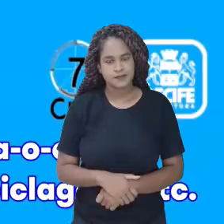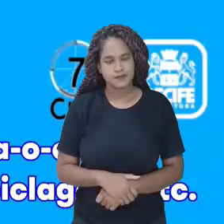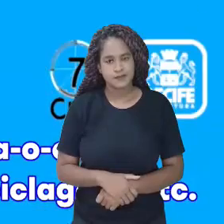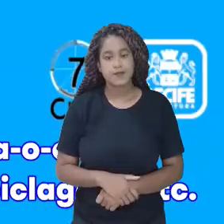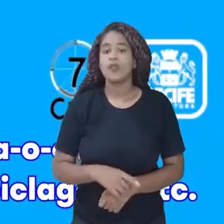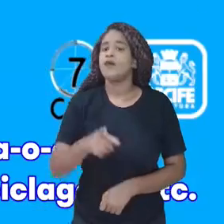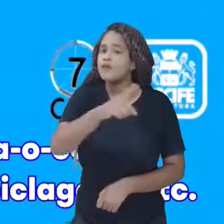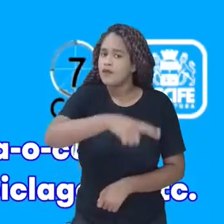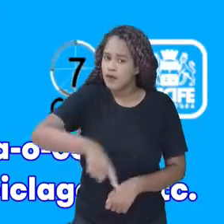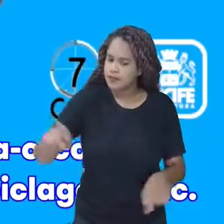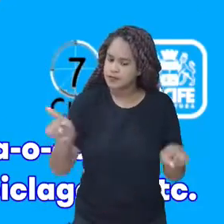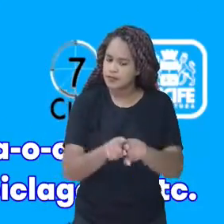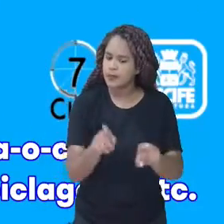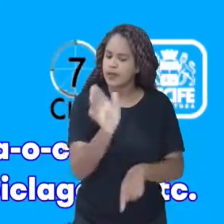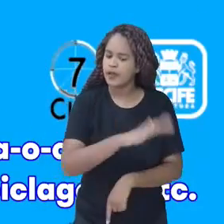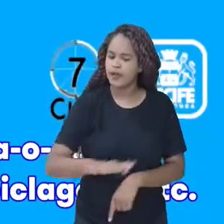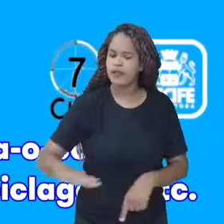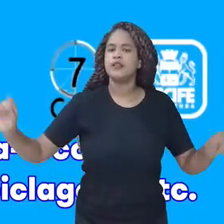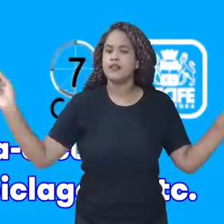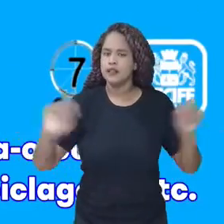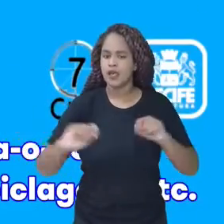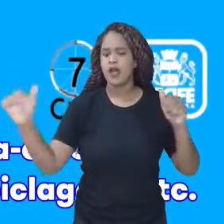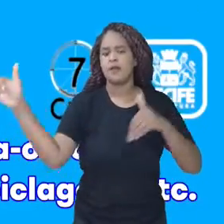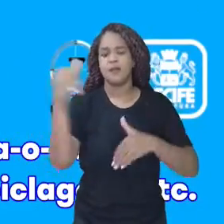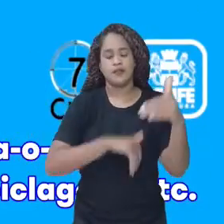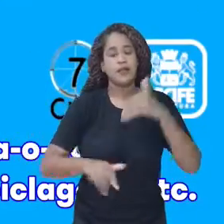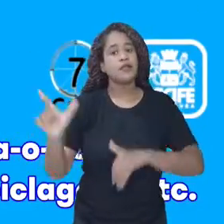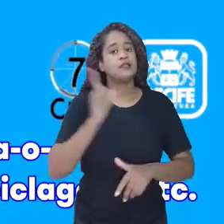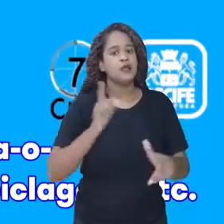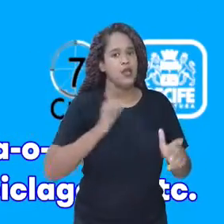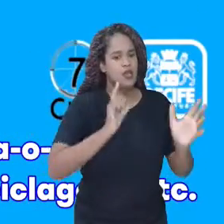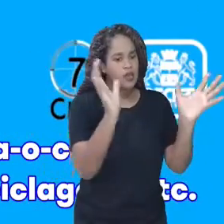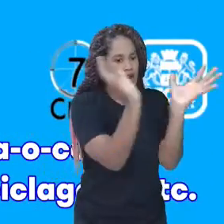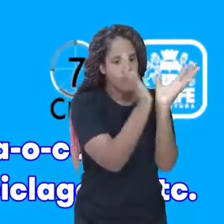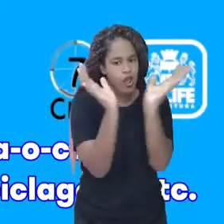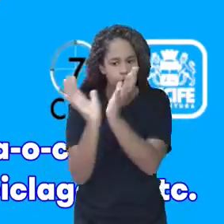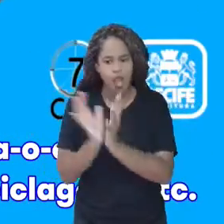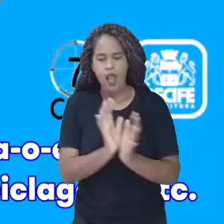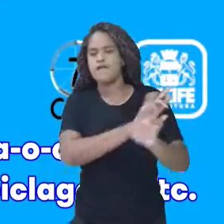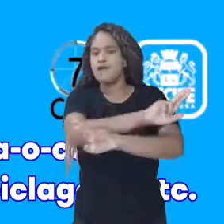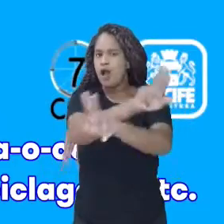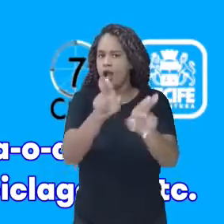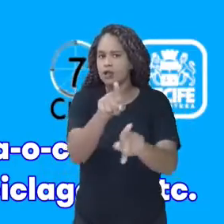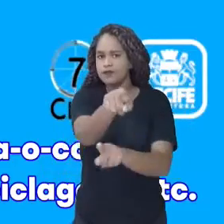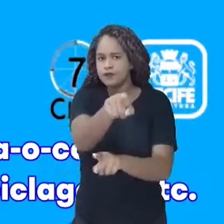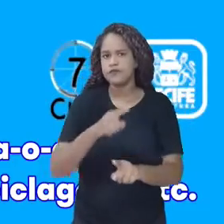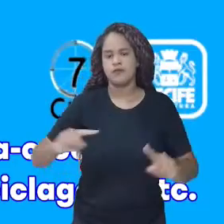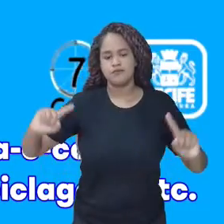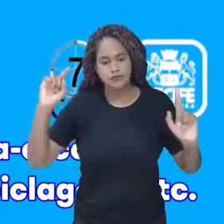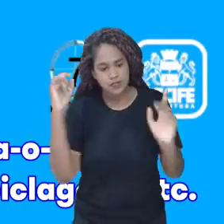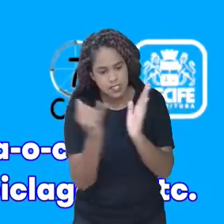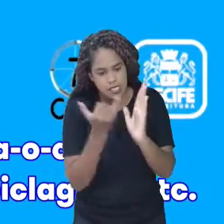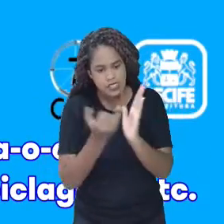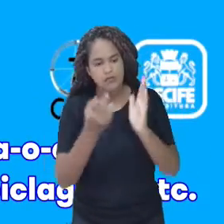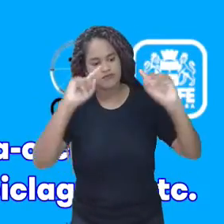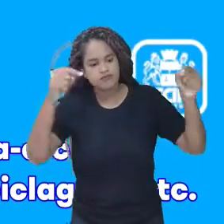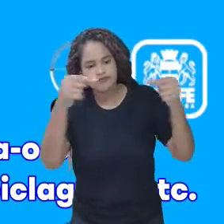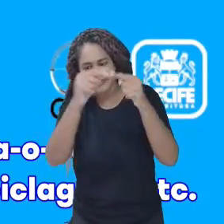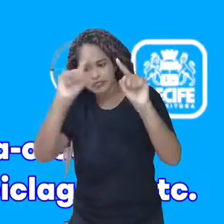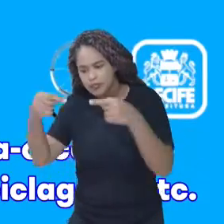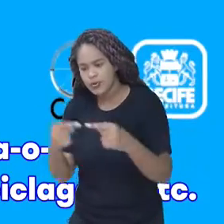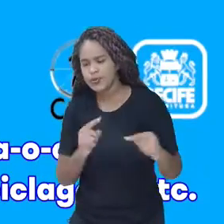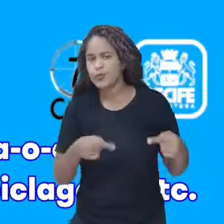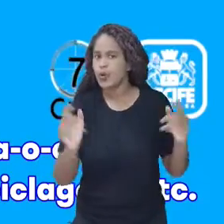crianças? Pode participar. Você tem várias categorias. Tu se inscreve na categoria que tu se encaixar. Elas não se interrompem, você não